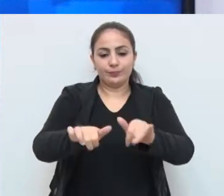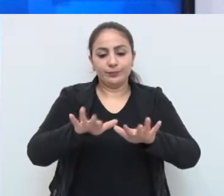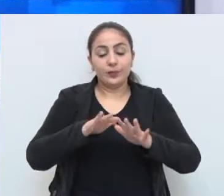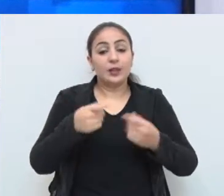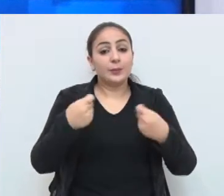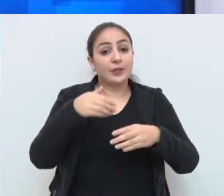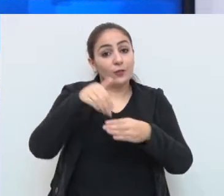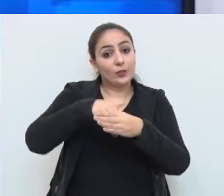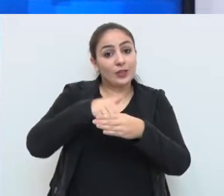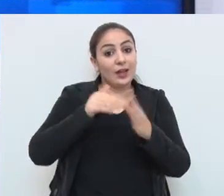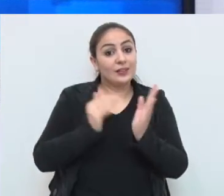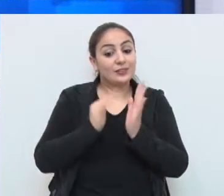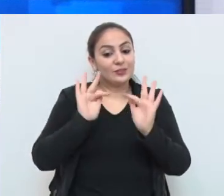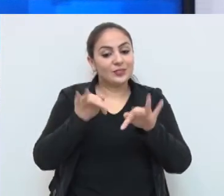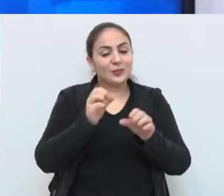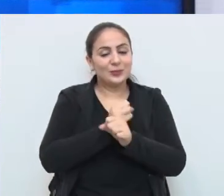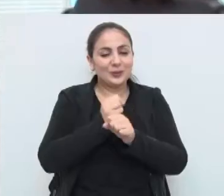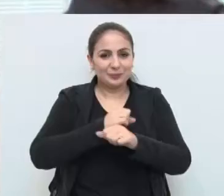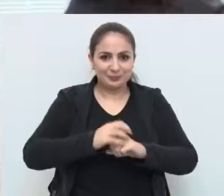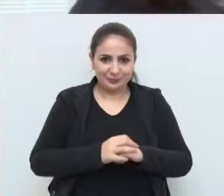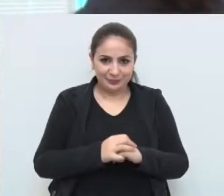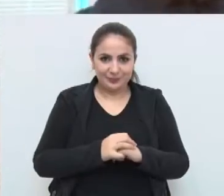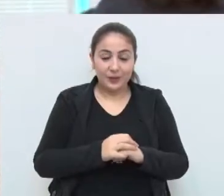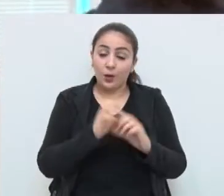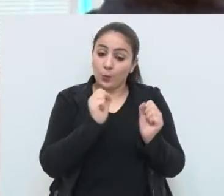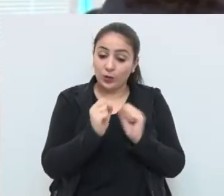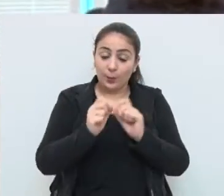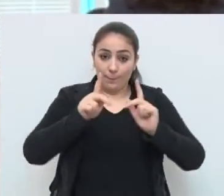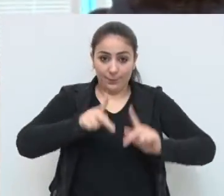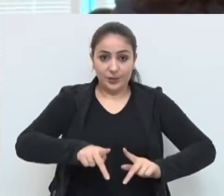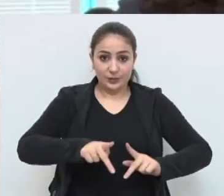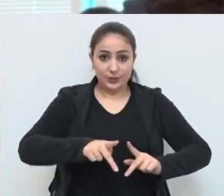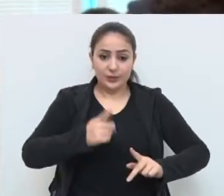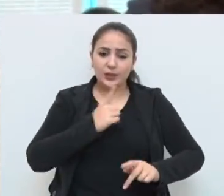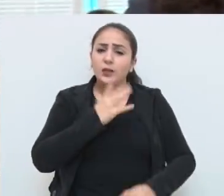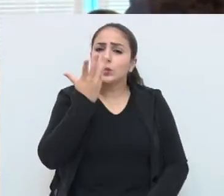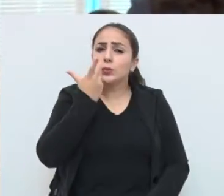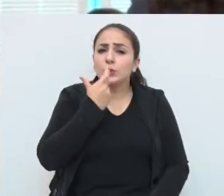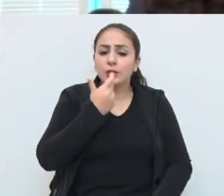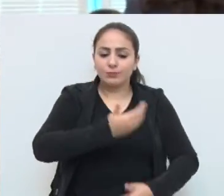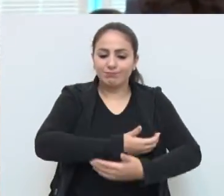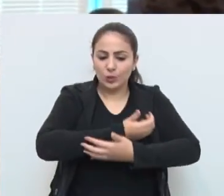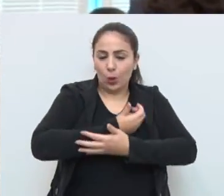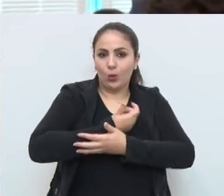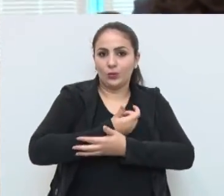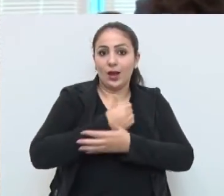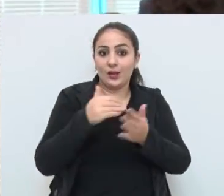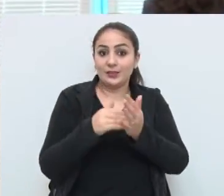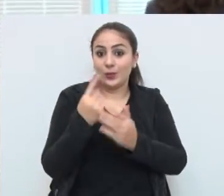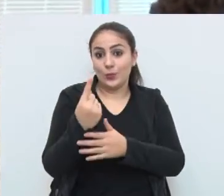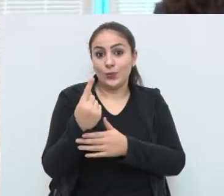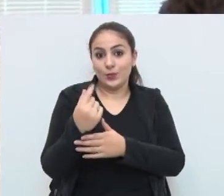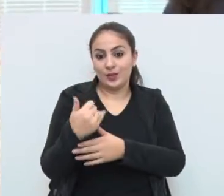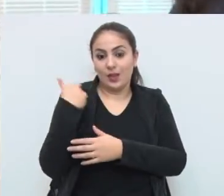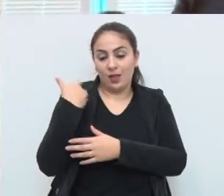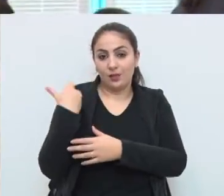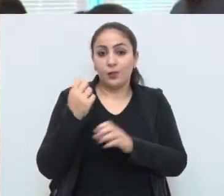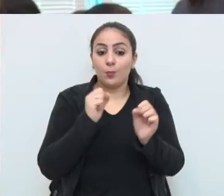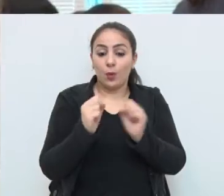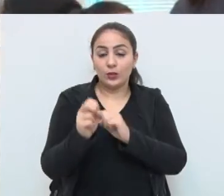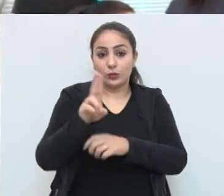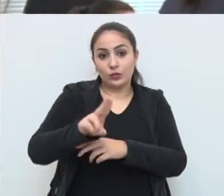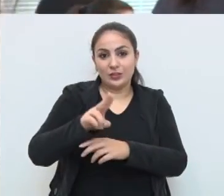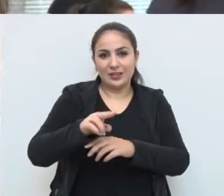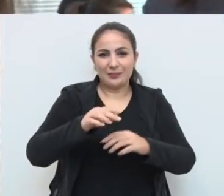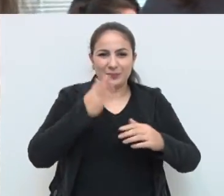ser votado até o final deste ano. Que possibilite as pessoas que têm criança de colo até 1 ano de idade, que se utilizam